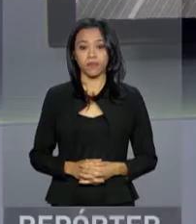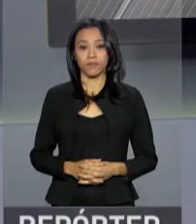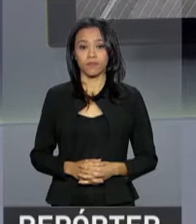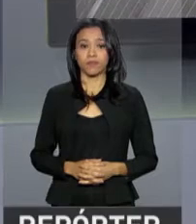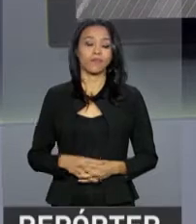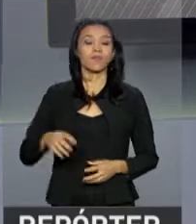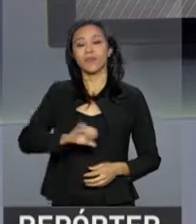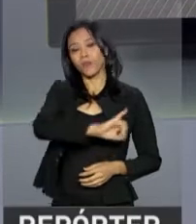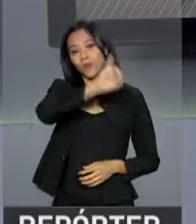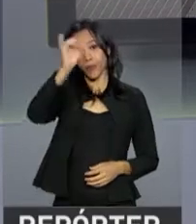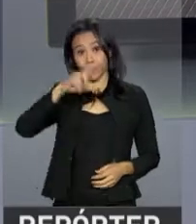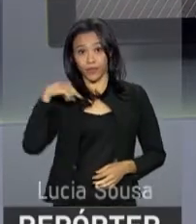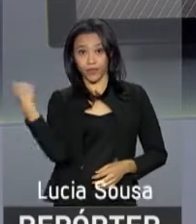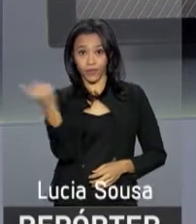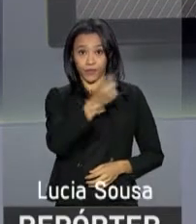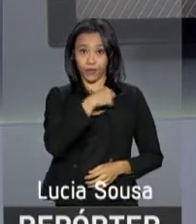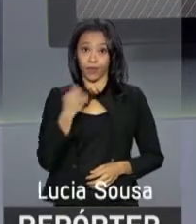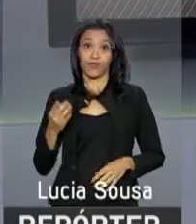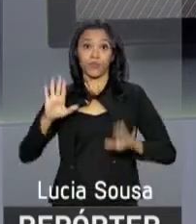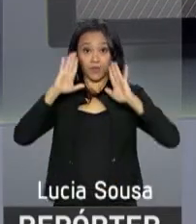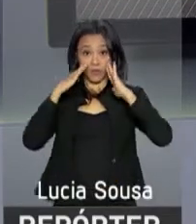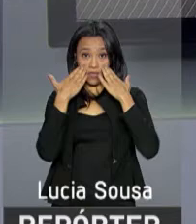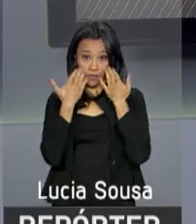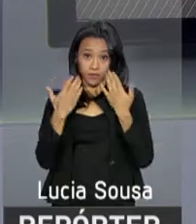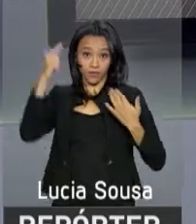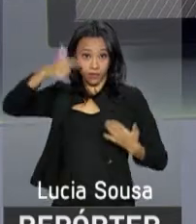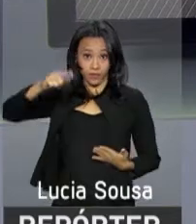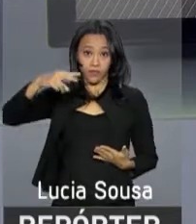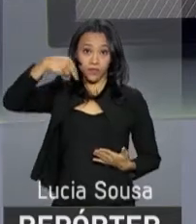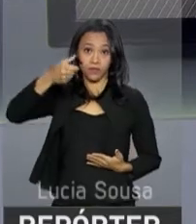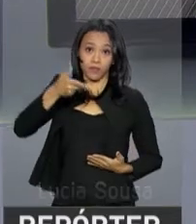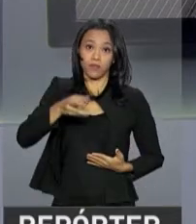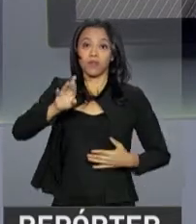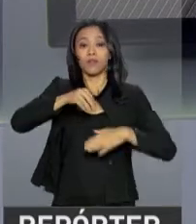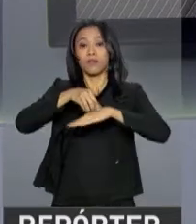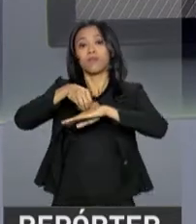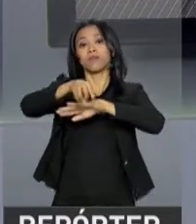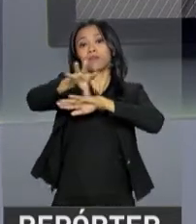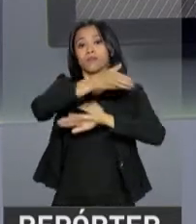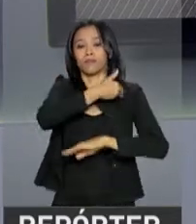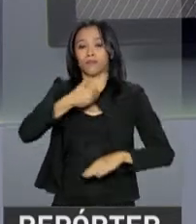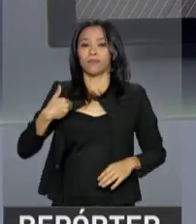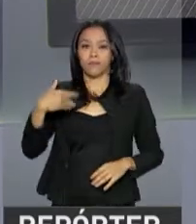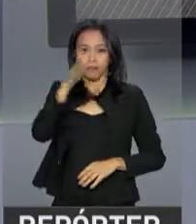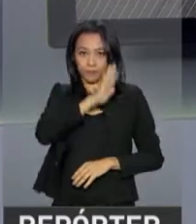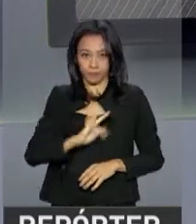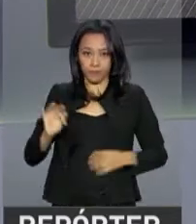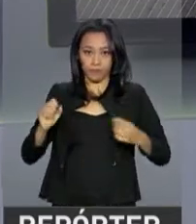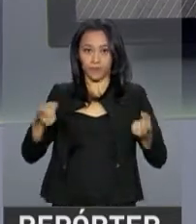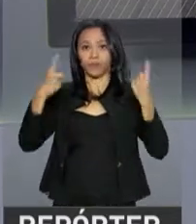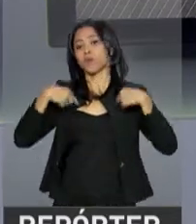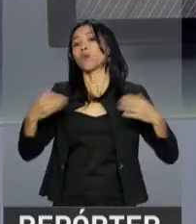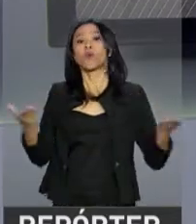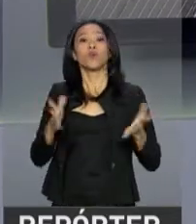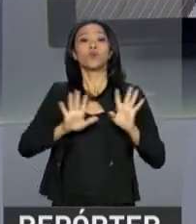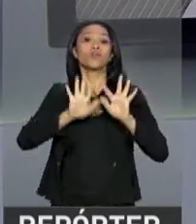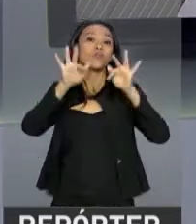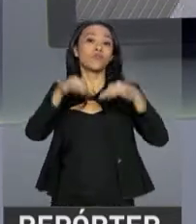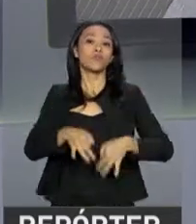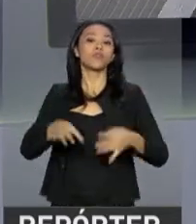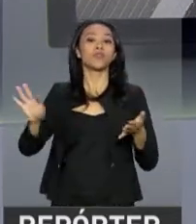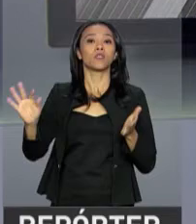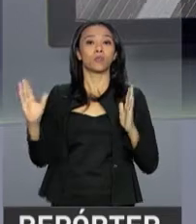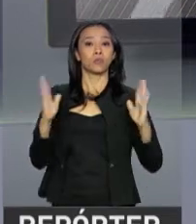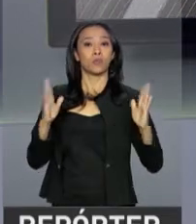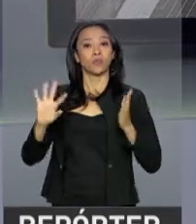lá voltamos com o repórter nbr as notícias do governo federal termina hoje o prazo de inscrição para o sistema de seleção